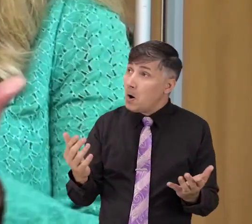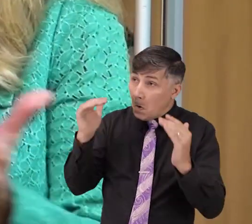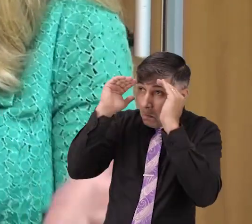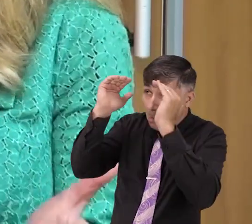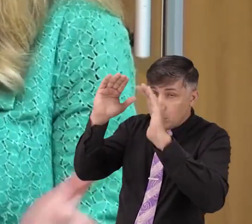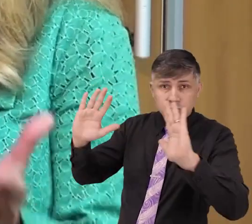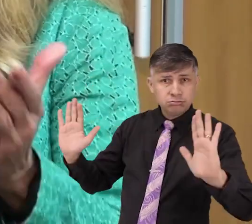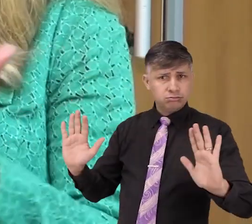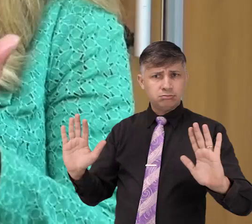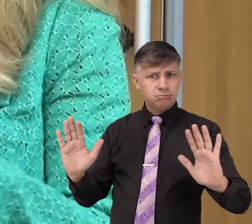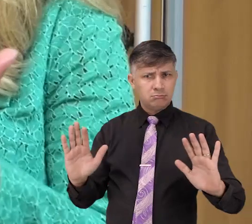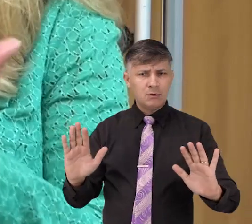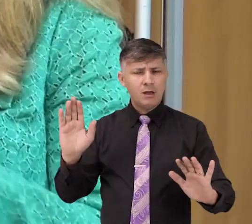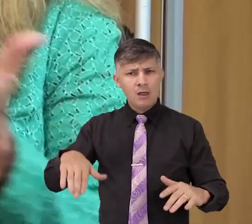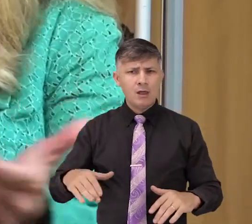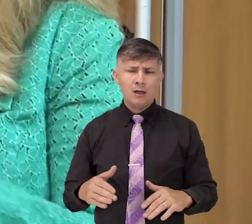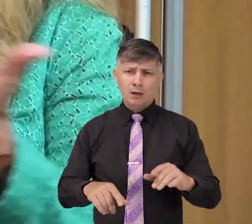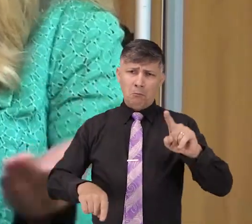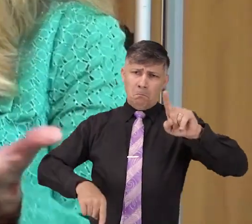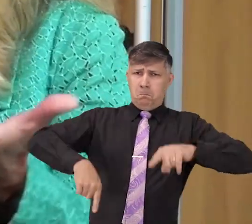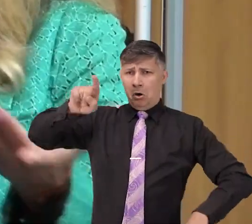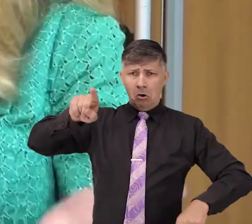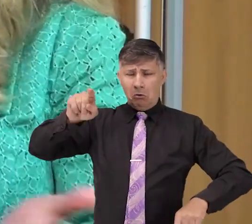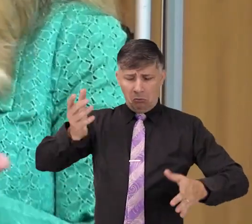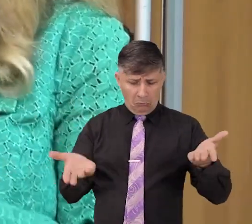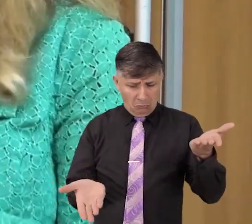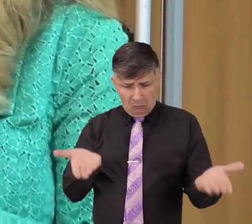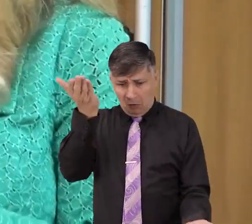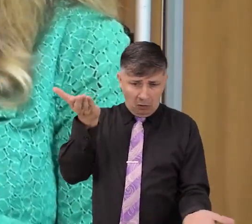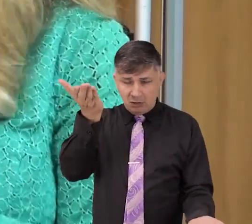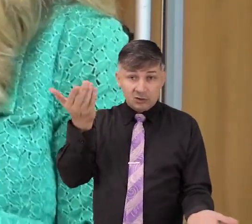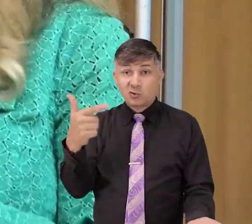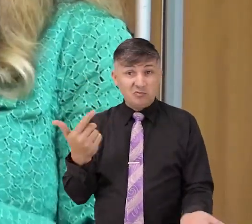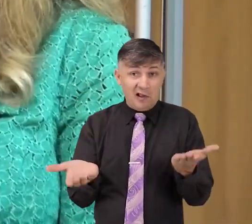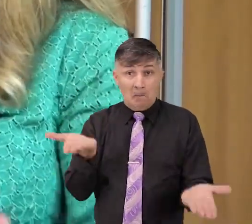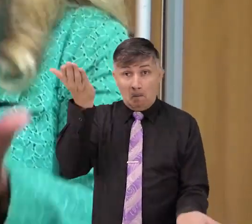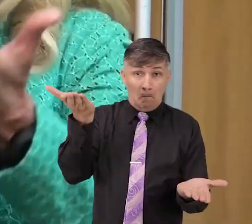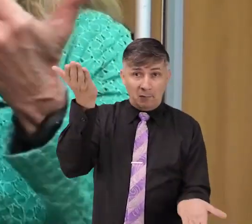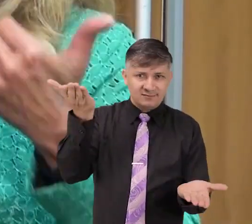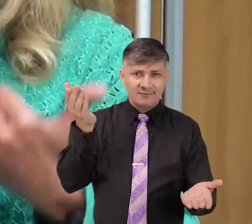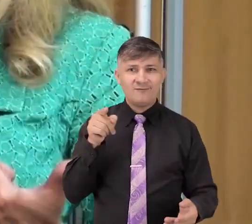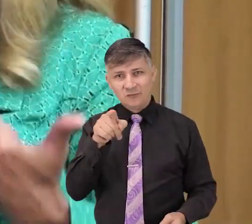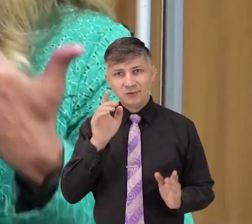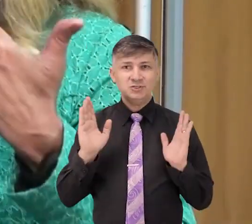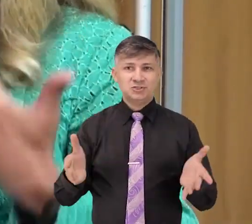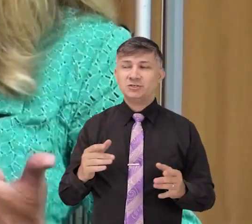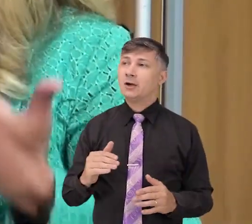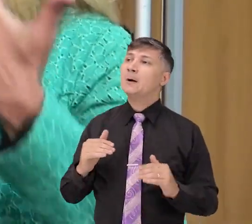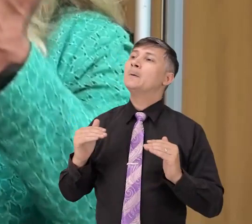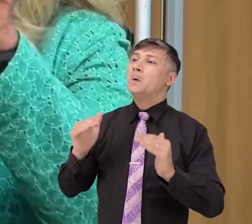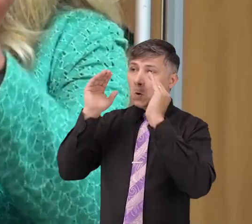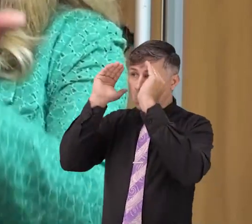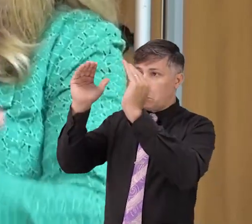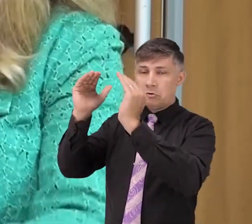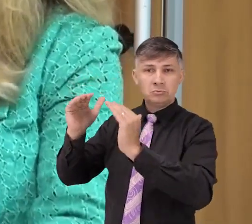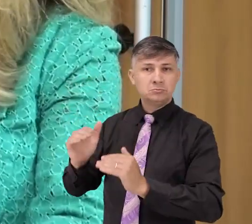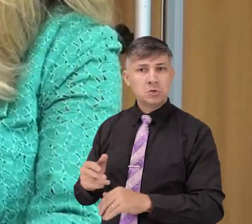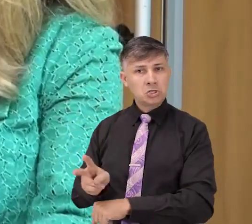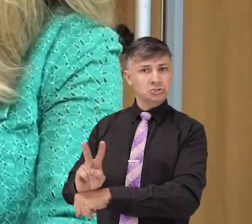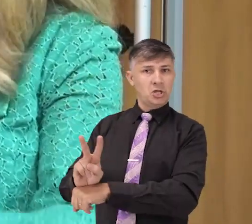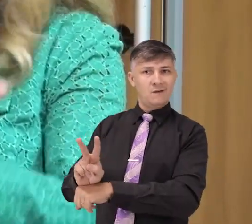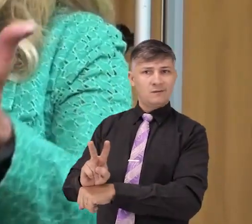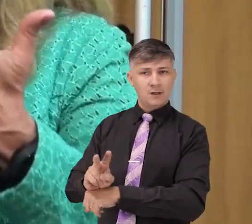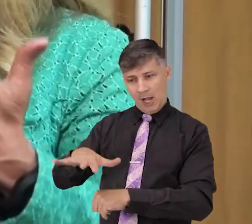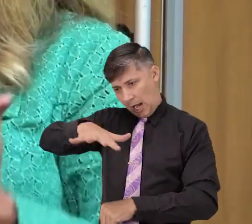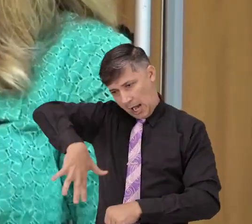o que caracteriza é a discrepância, é o desequilíbrio, né? É você estar subordinado,